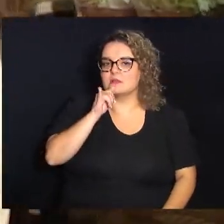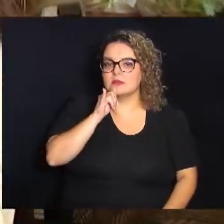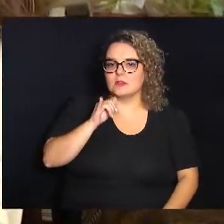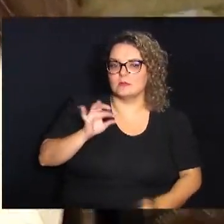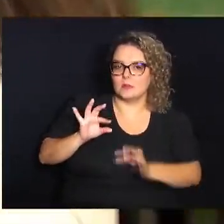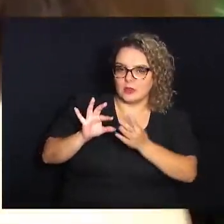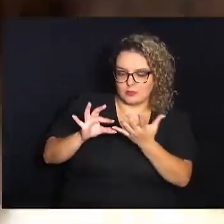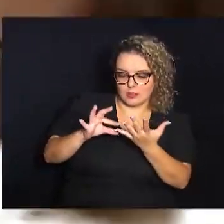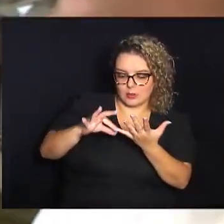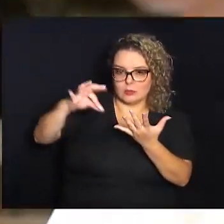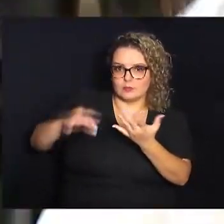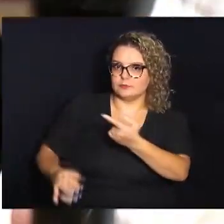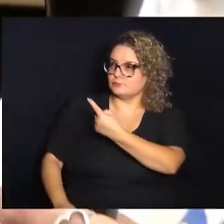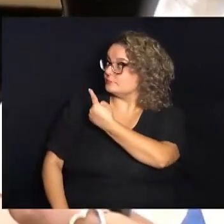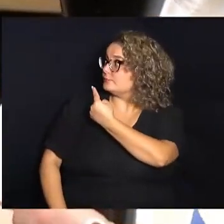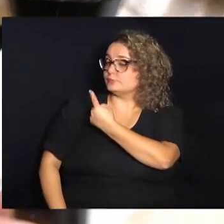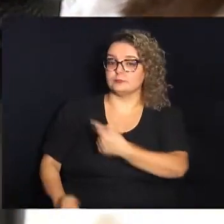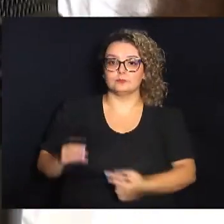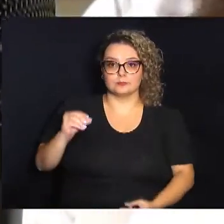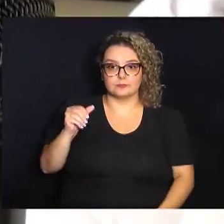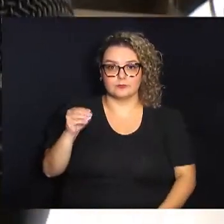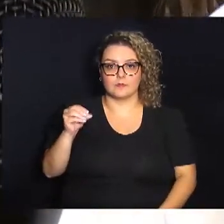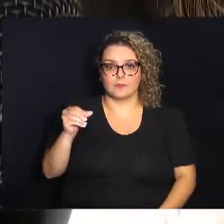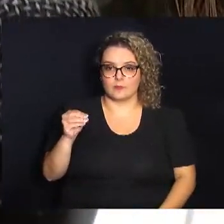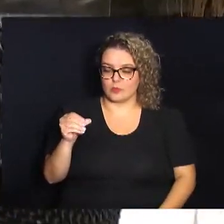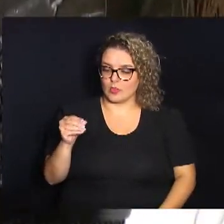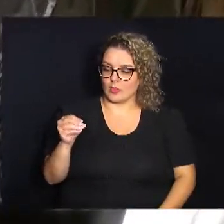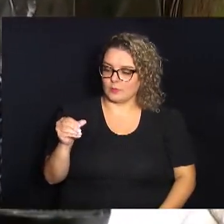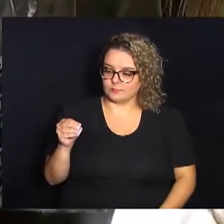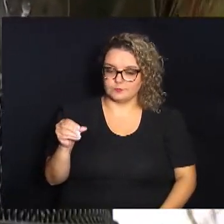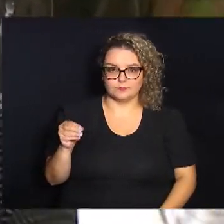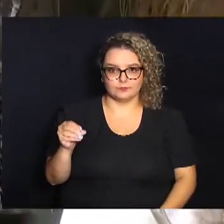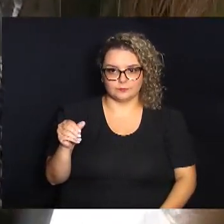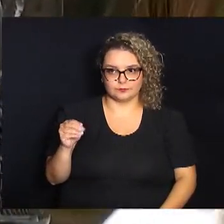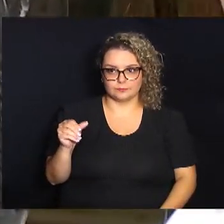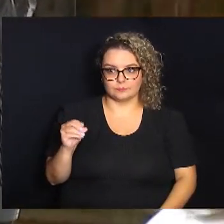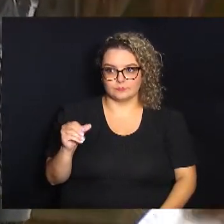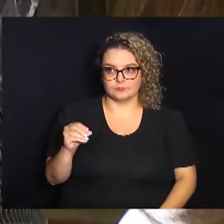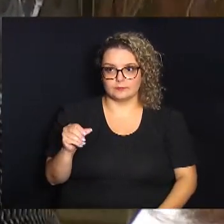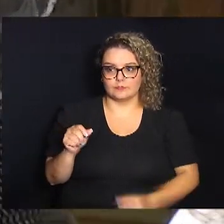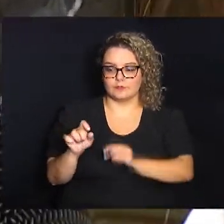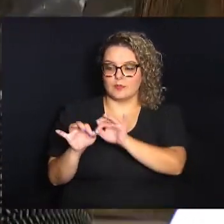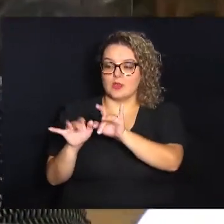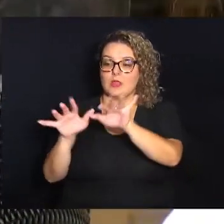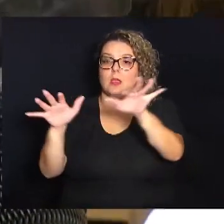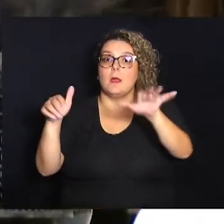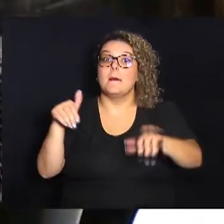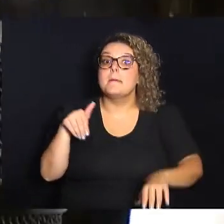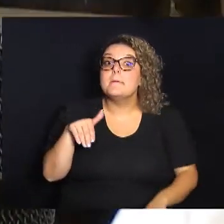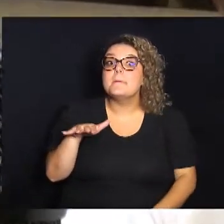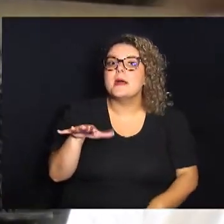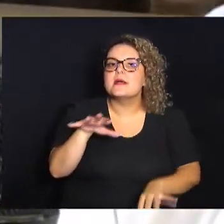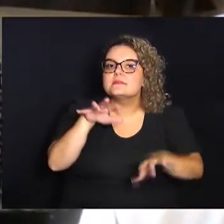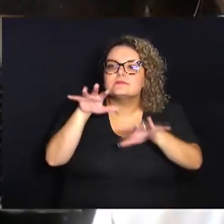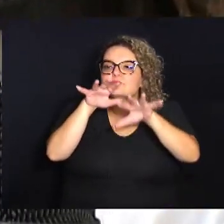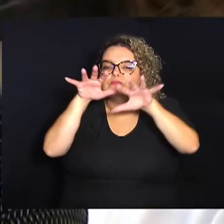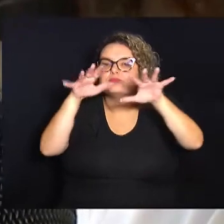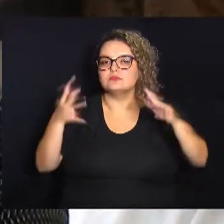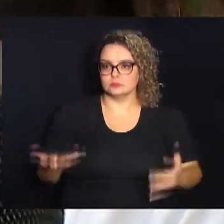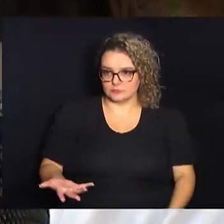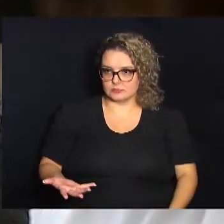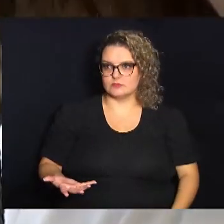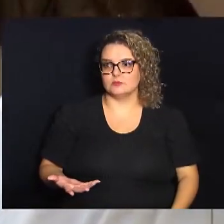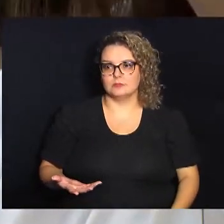né, e apertar. Porque quando você aperta, acaba exalando mais ainda o aroma dela. E isso,